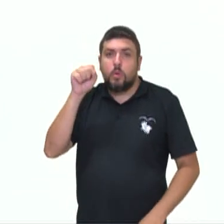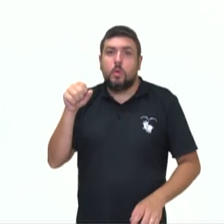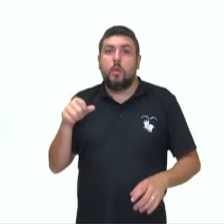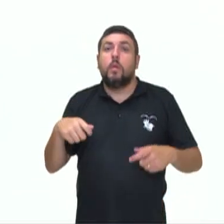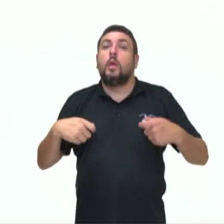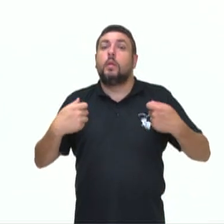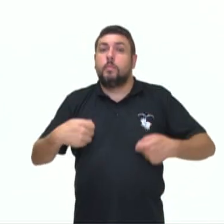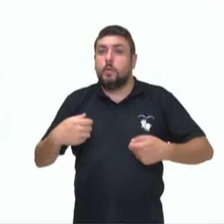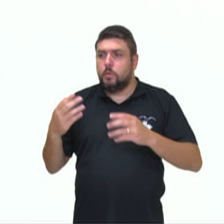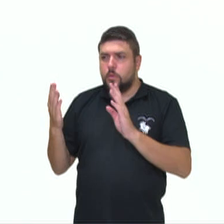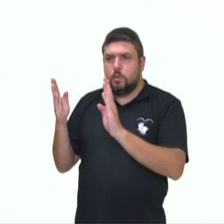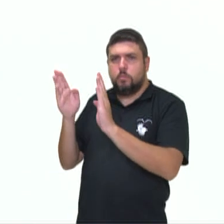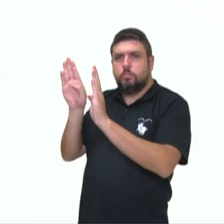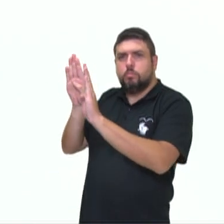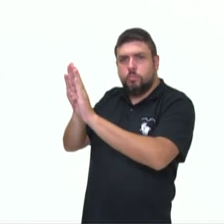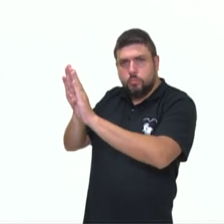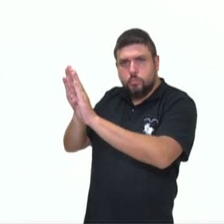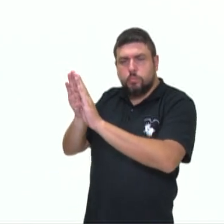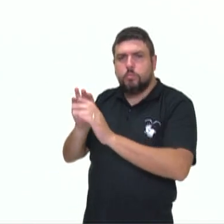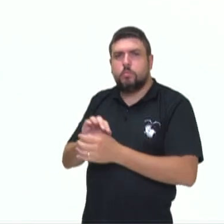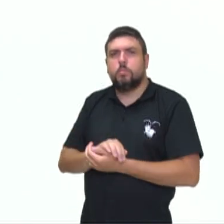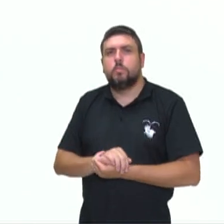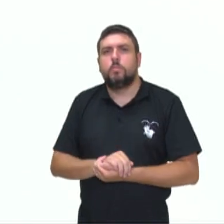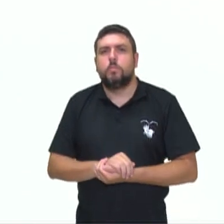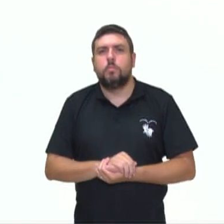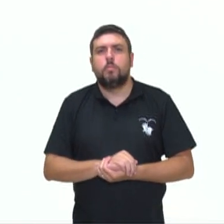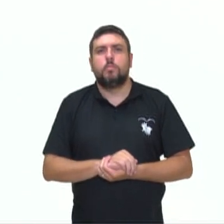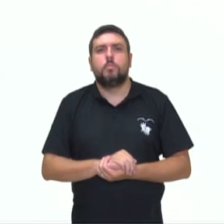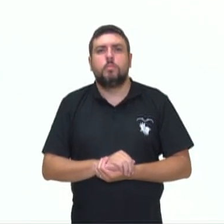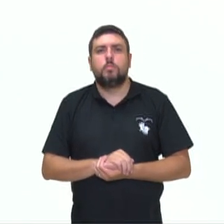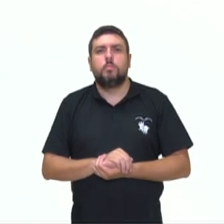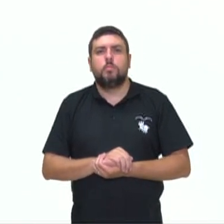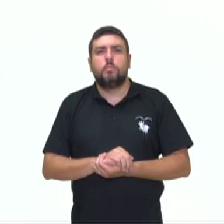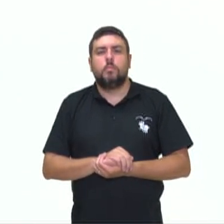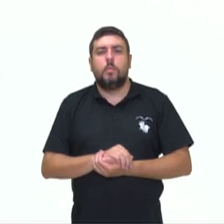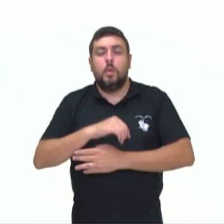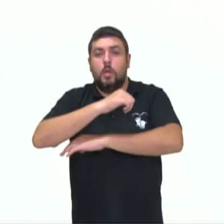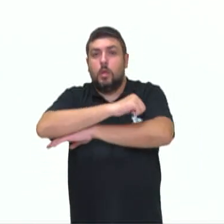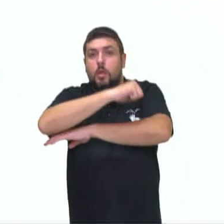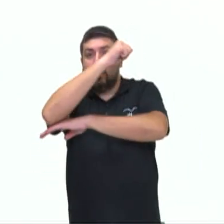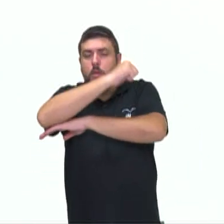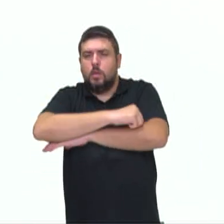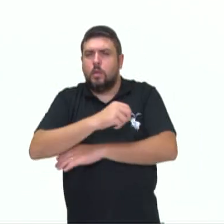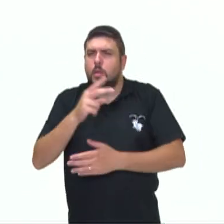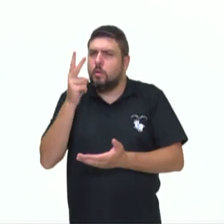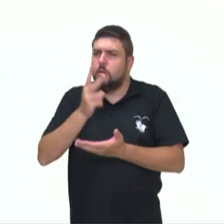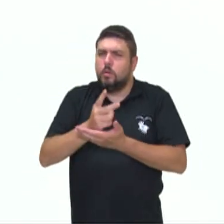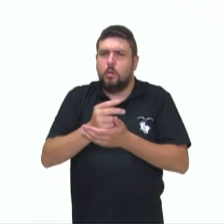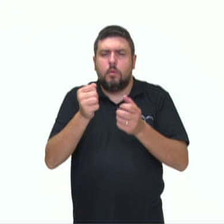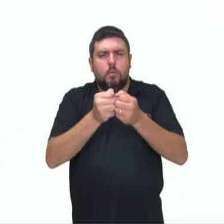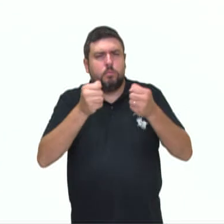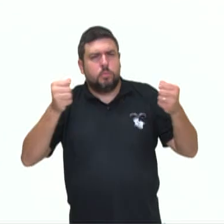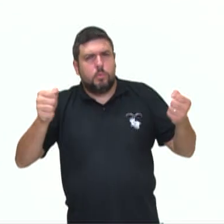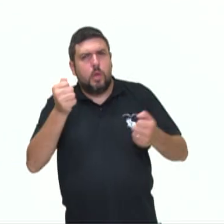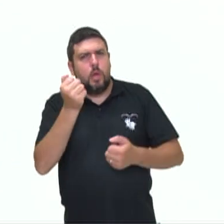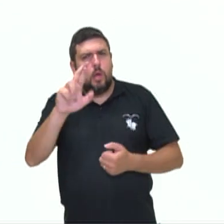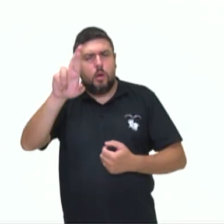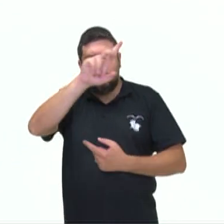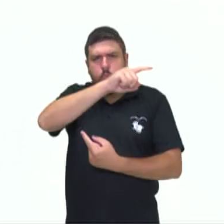ser mantida fechada. As janelas sempre abertas para que o